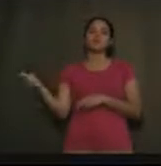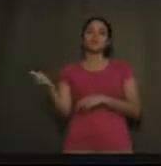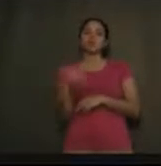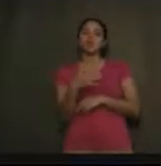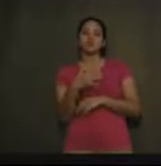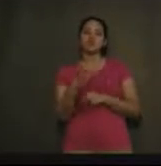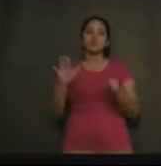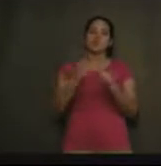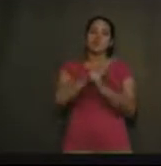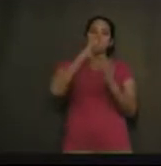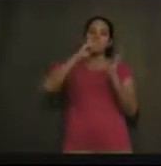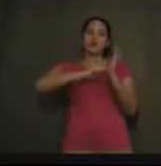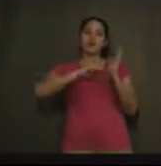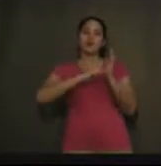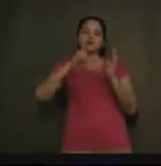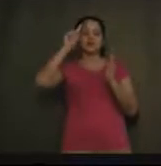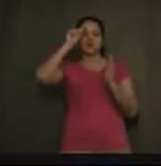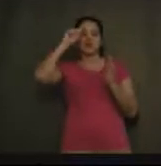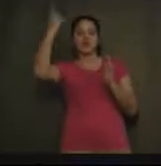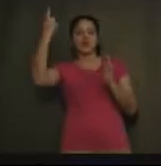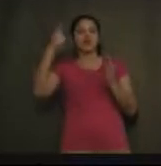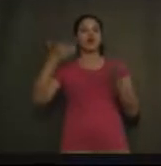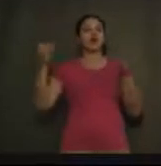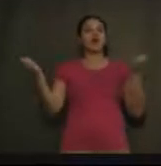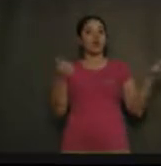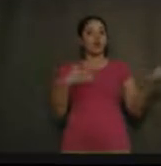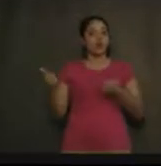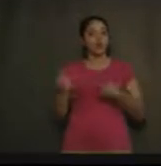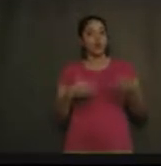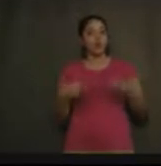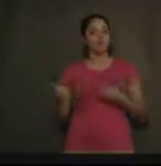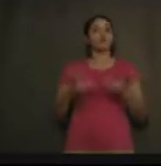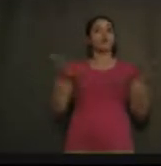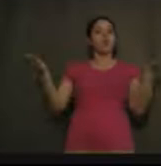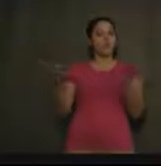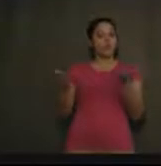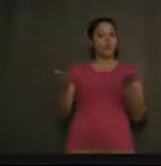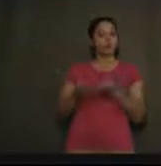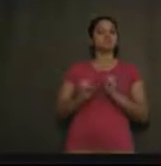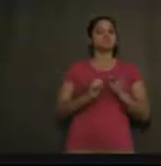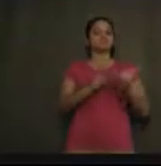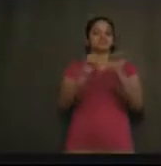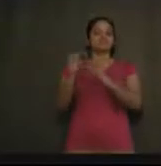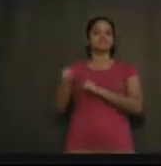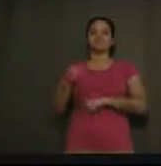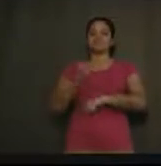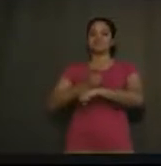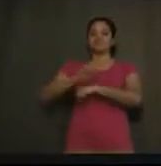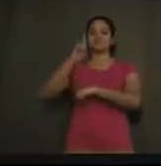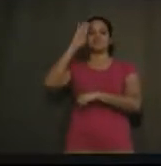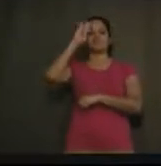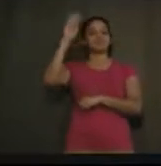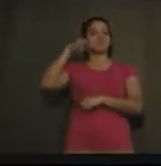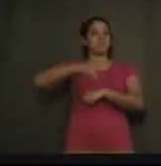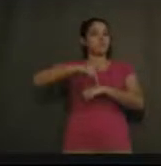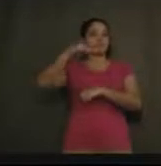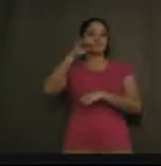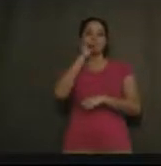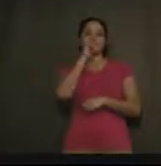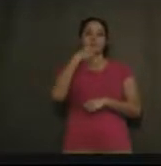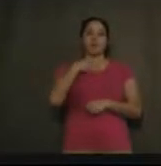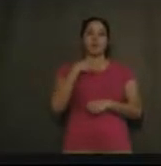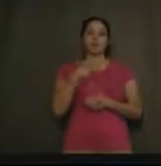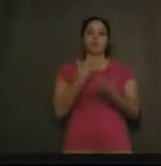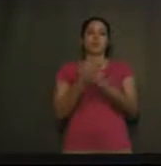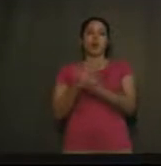hoje em dia a gente ensina nas salas de aula, na graduação e sobretudo no mestrado. Eu estou dando aula de equações diferenciais